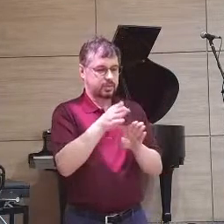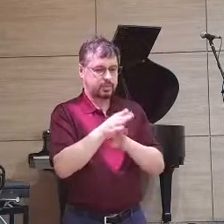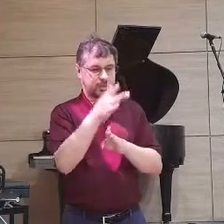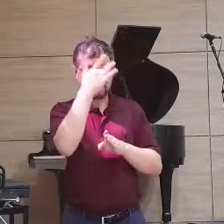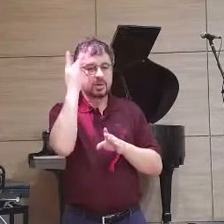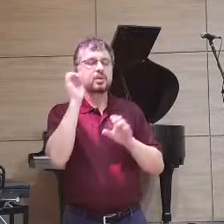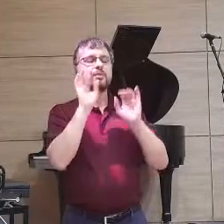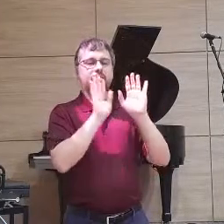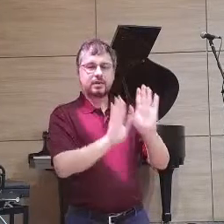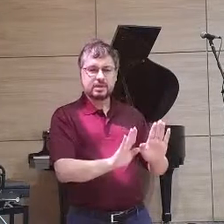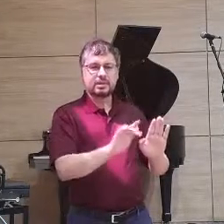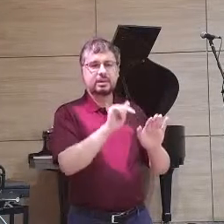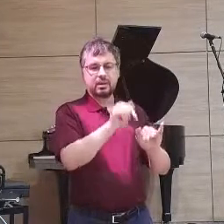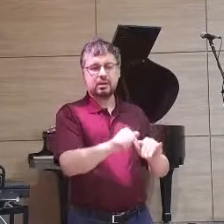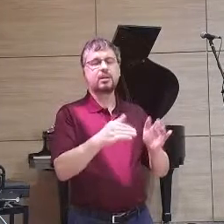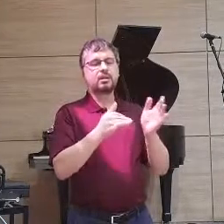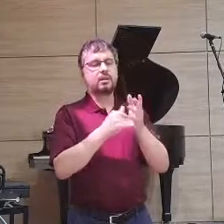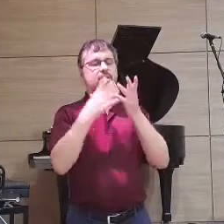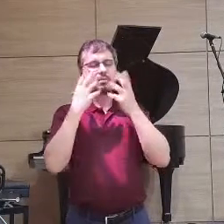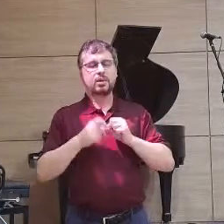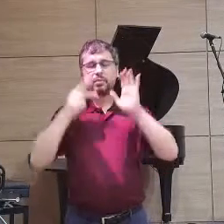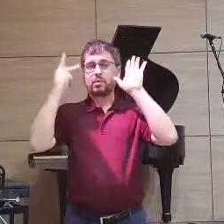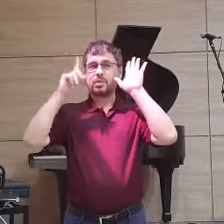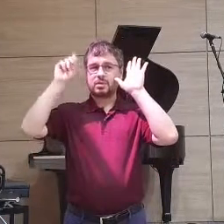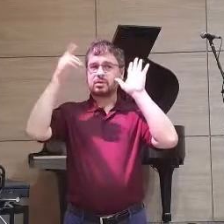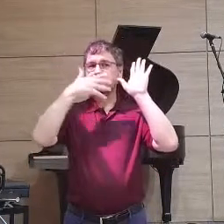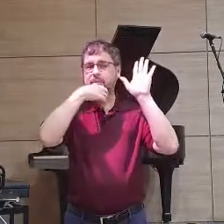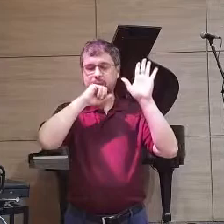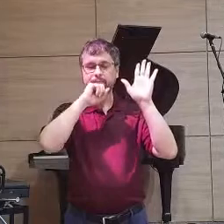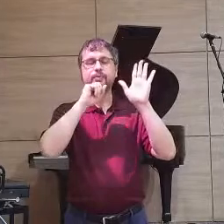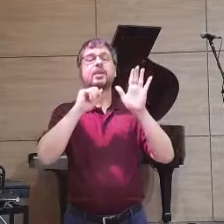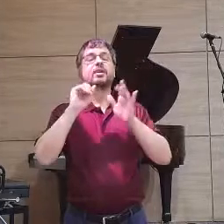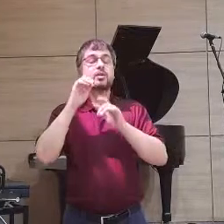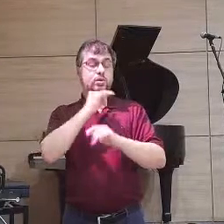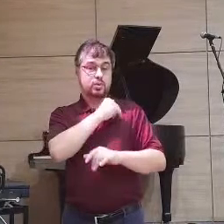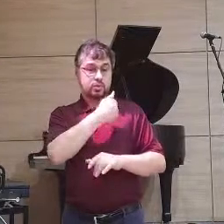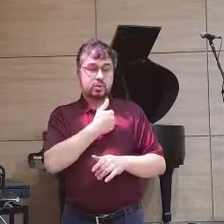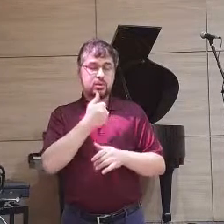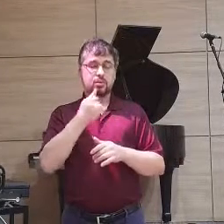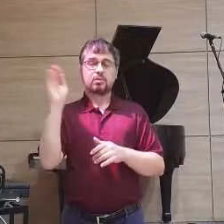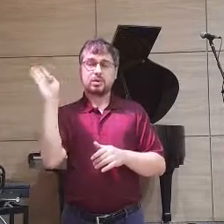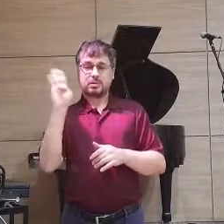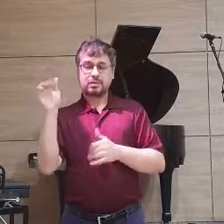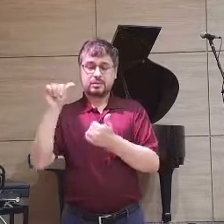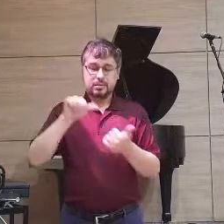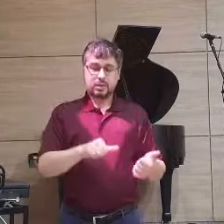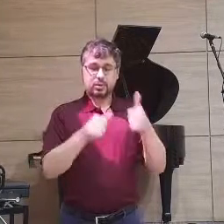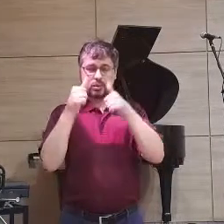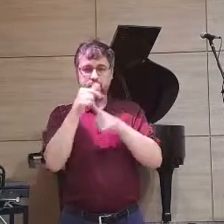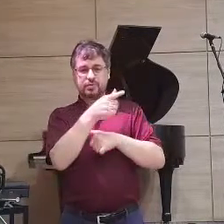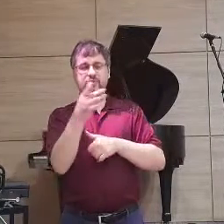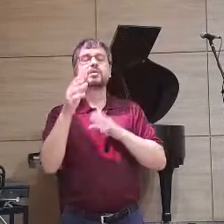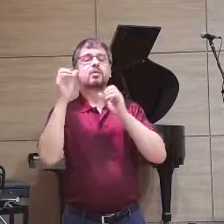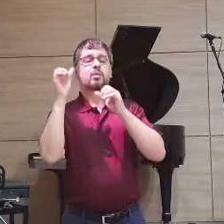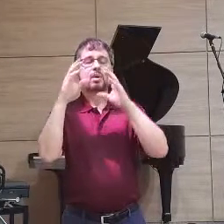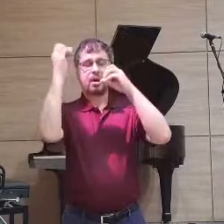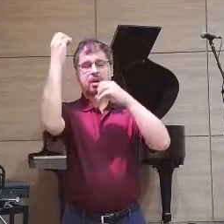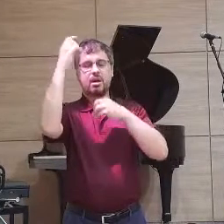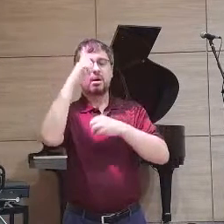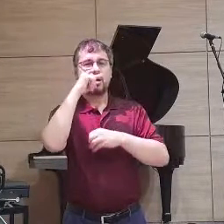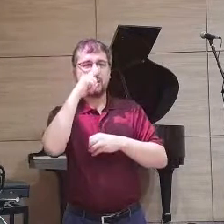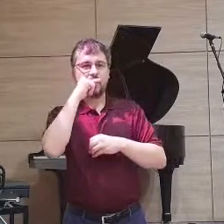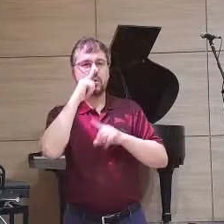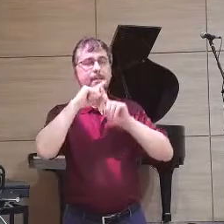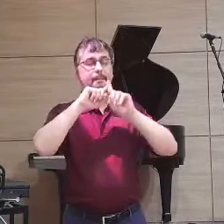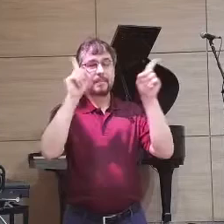5 vai dizer que João batizou com água mas eles seriam batizados com o Espírito Santo então entra o Versículo 6 que é o